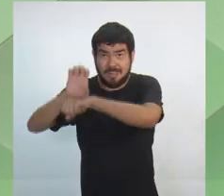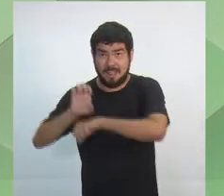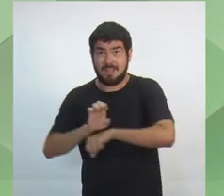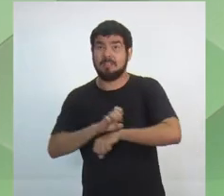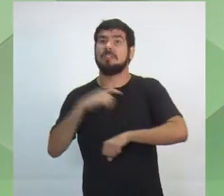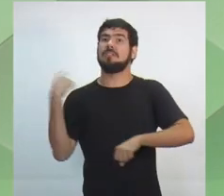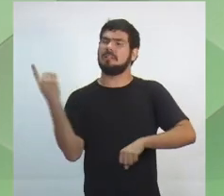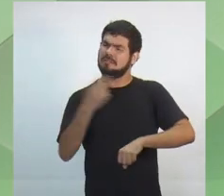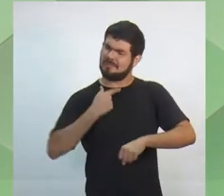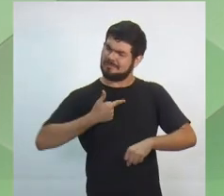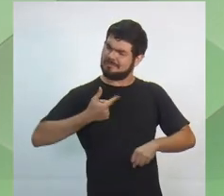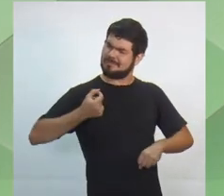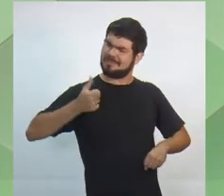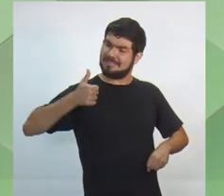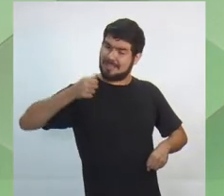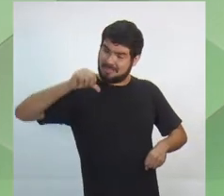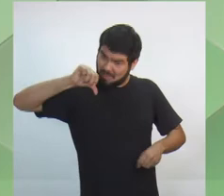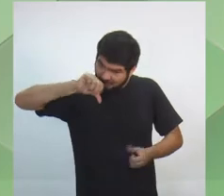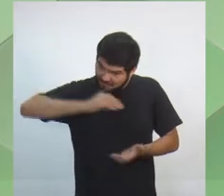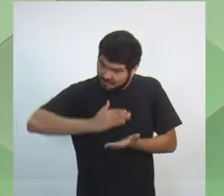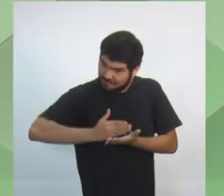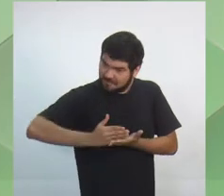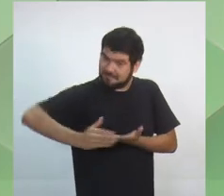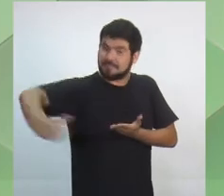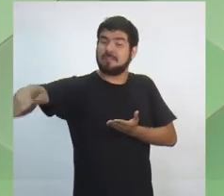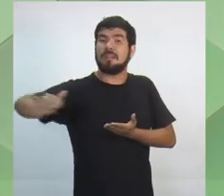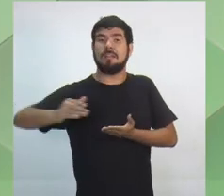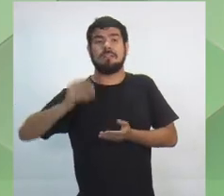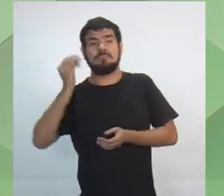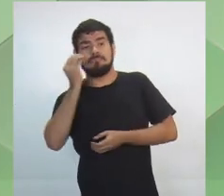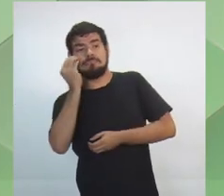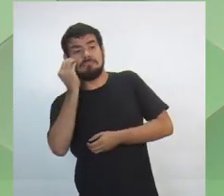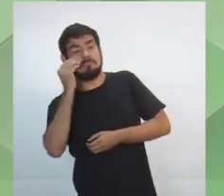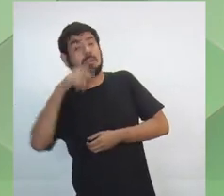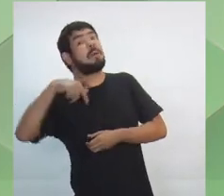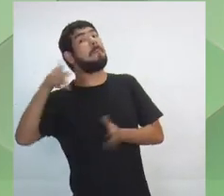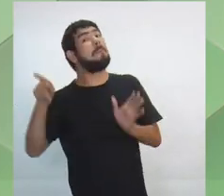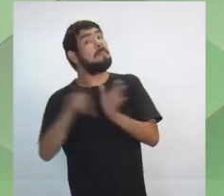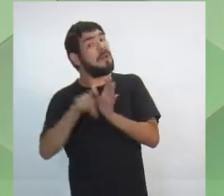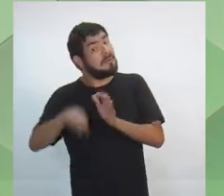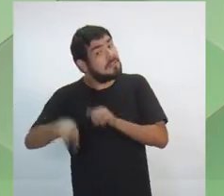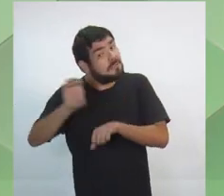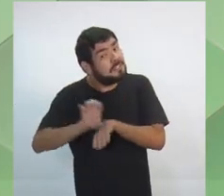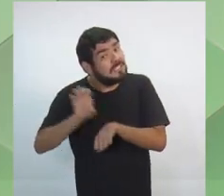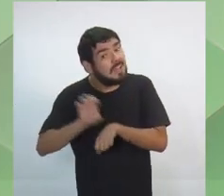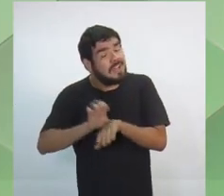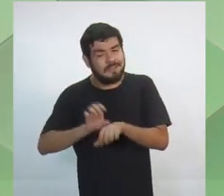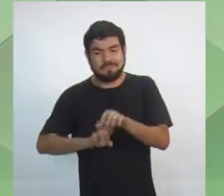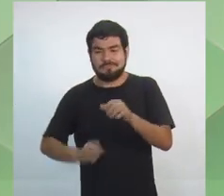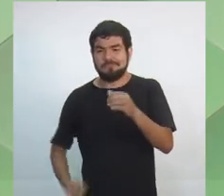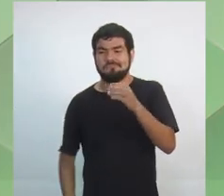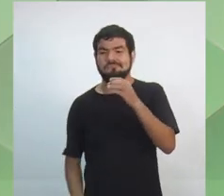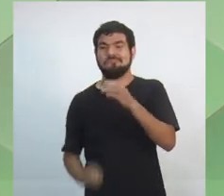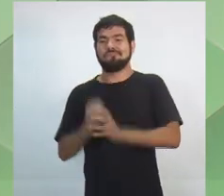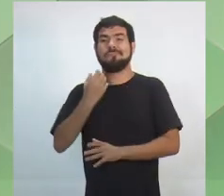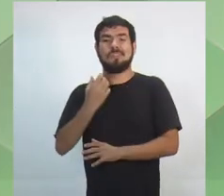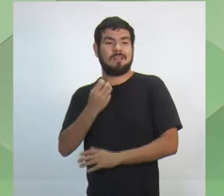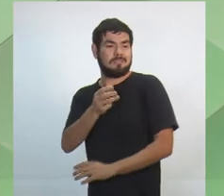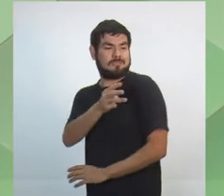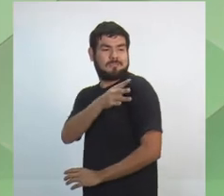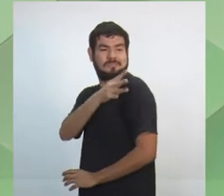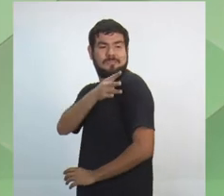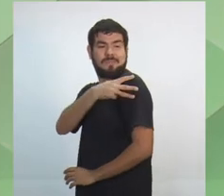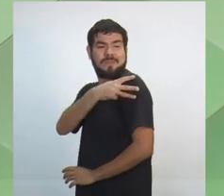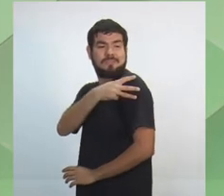de 2019, começar a estudar, de acordo com as vocações do nosso estado, montar o ensino médio de forma que